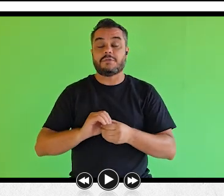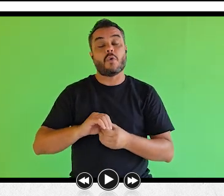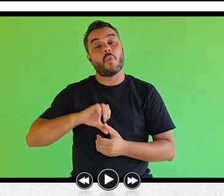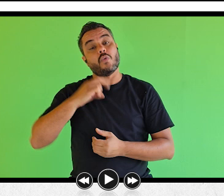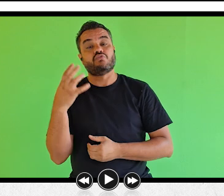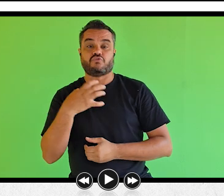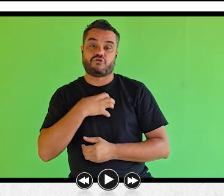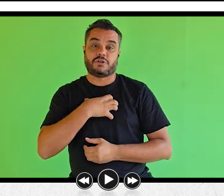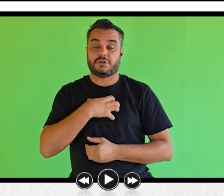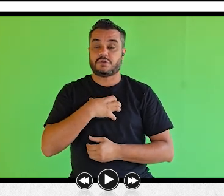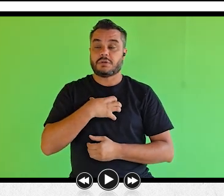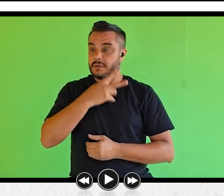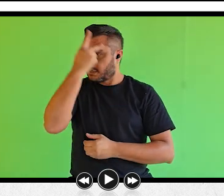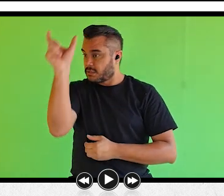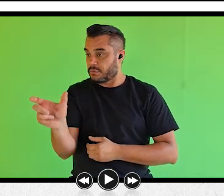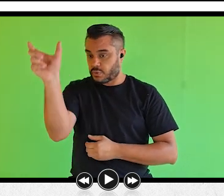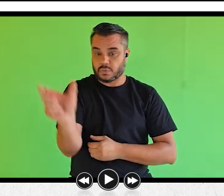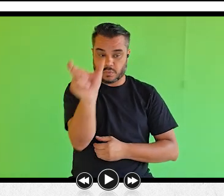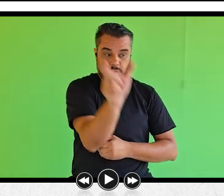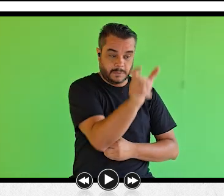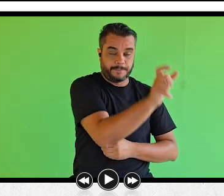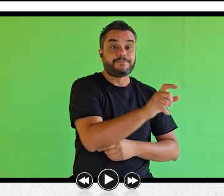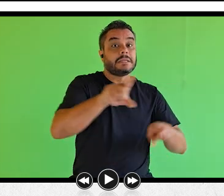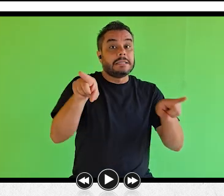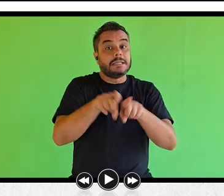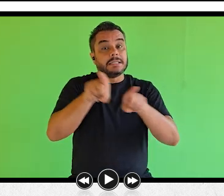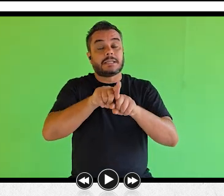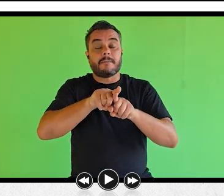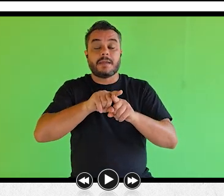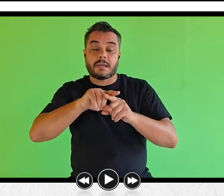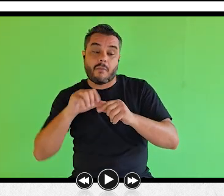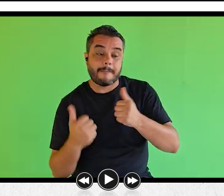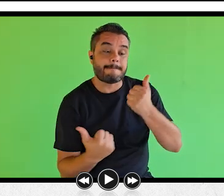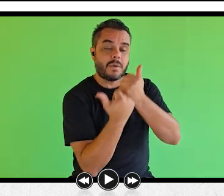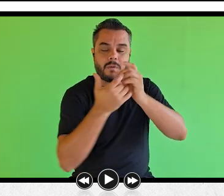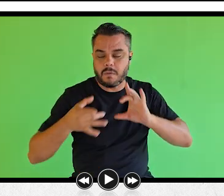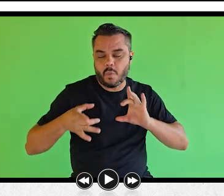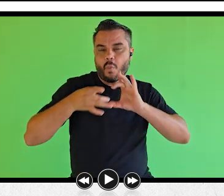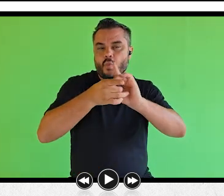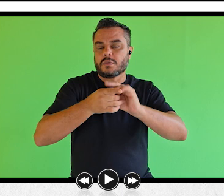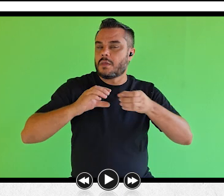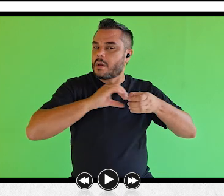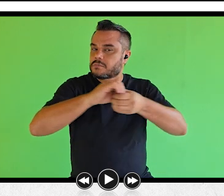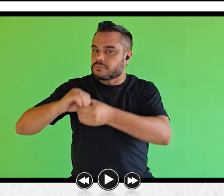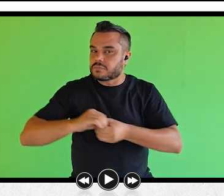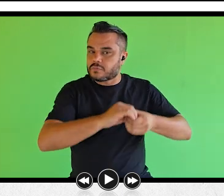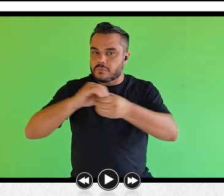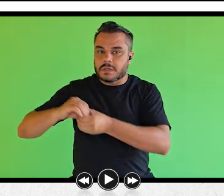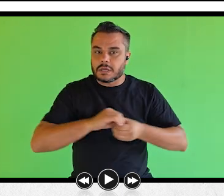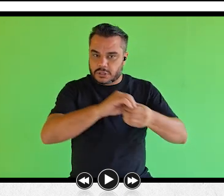com cooperativas ou outras formas de associação de catadores de materiais reutilizáveis e recicláveis nos planos